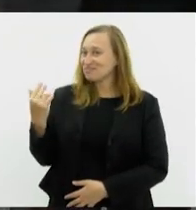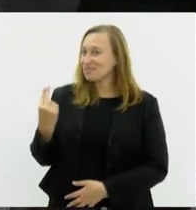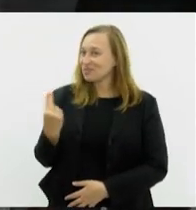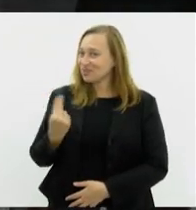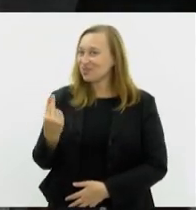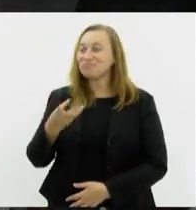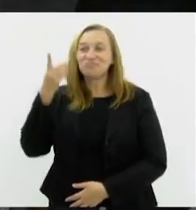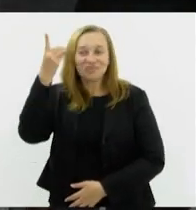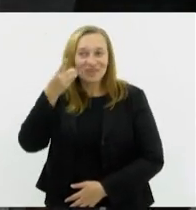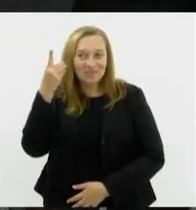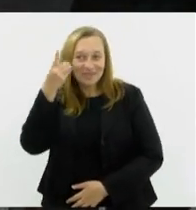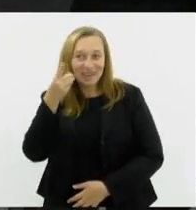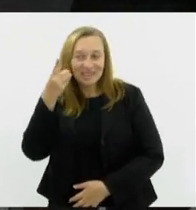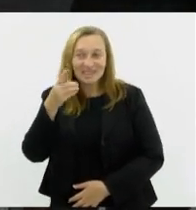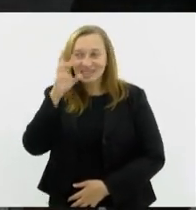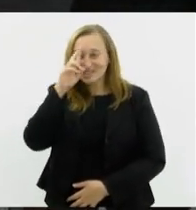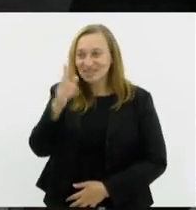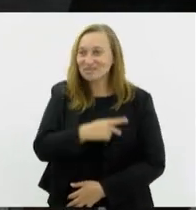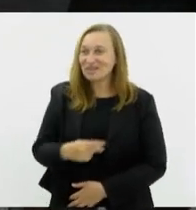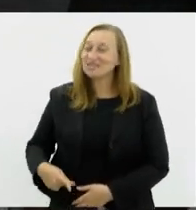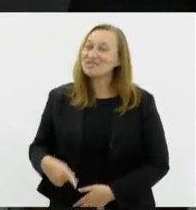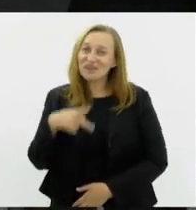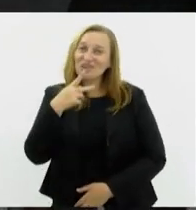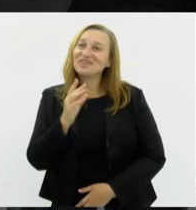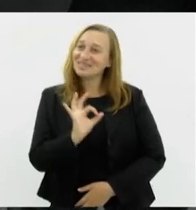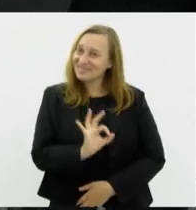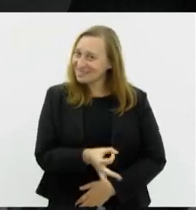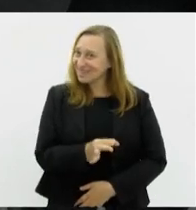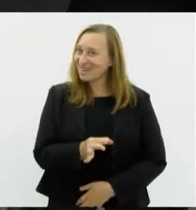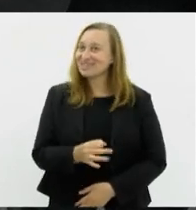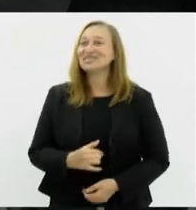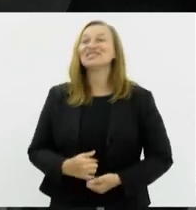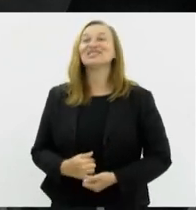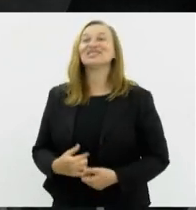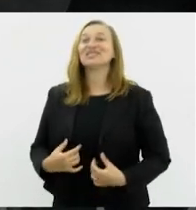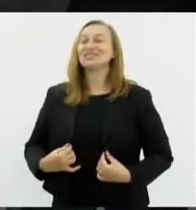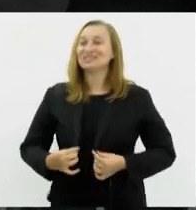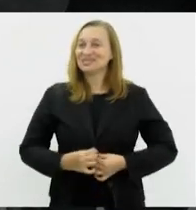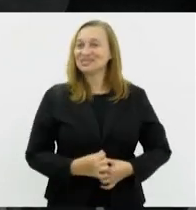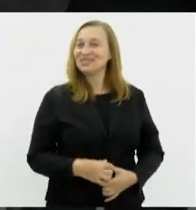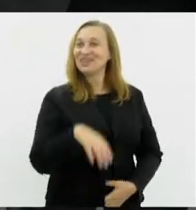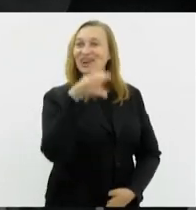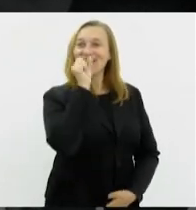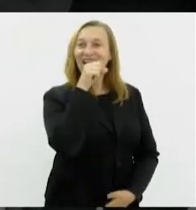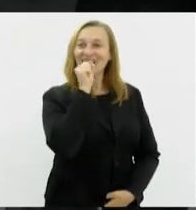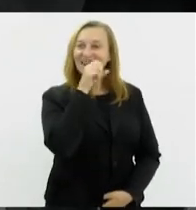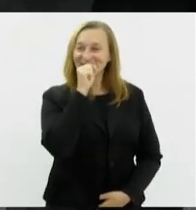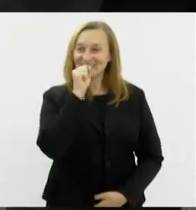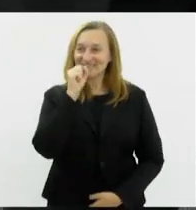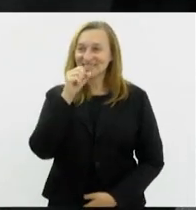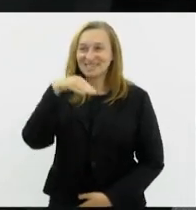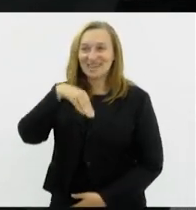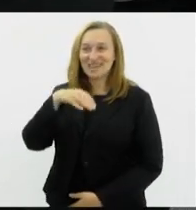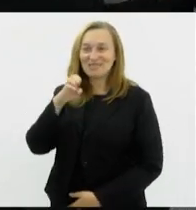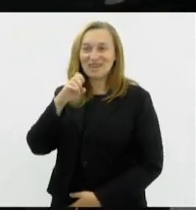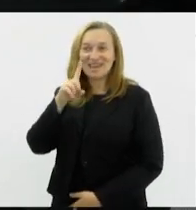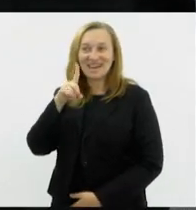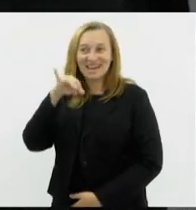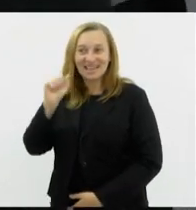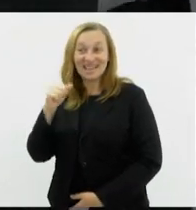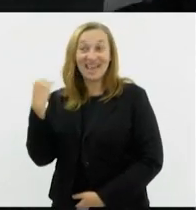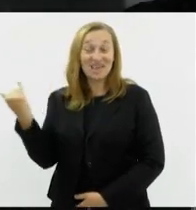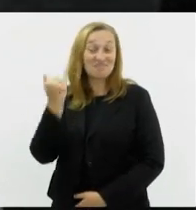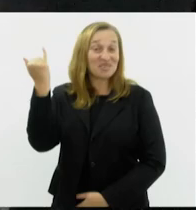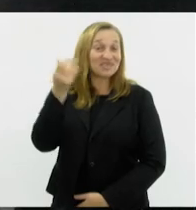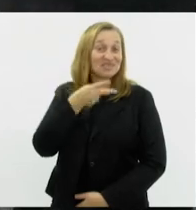pelo deputado, senhora presidenta, dizer que, de fato, estou aqui homenageando os Laranjas Mecânicas, porque é importante